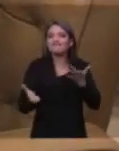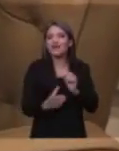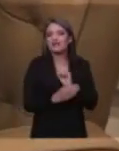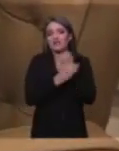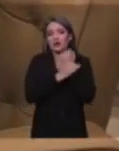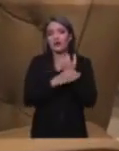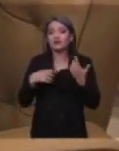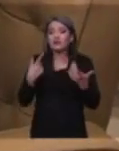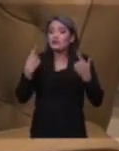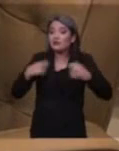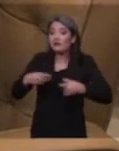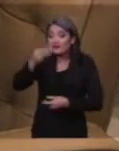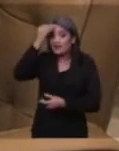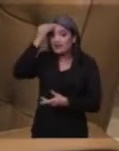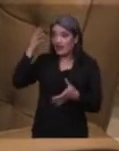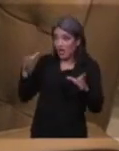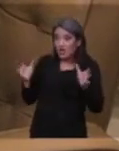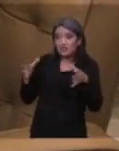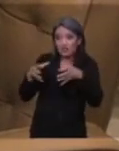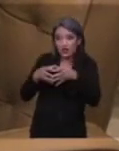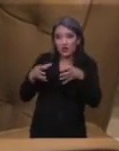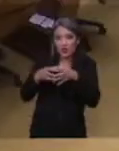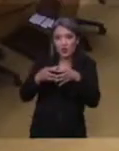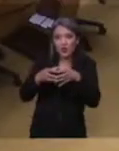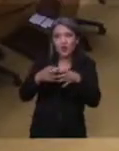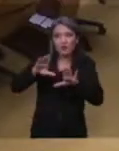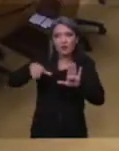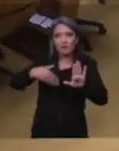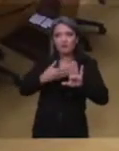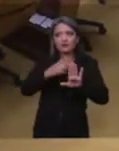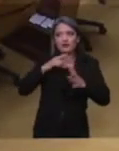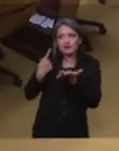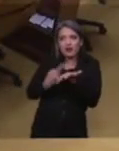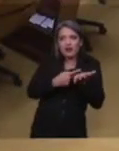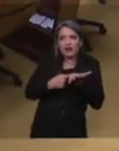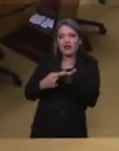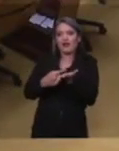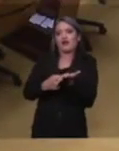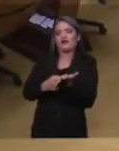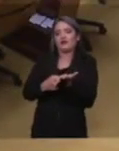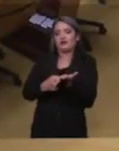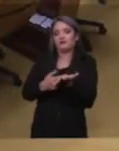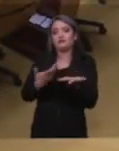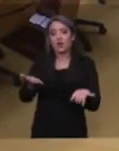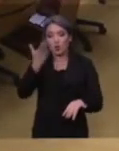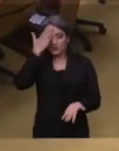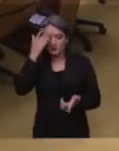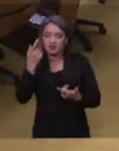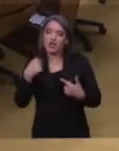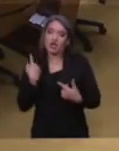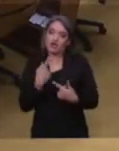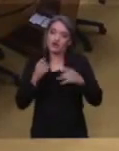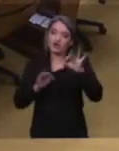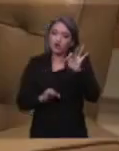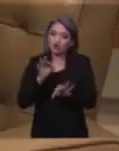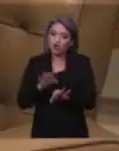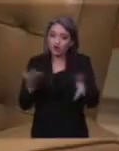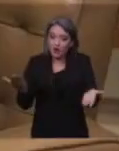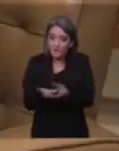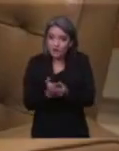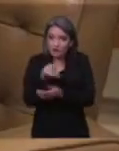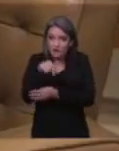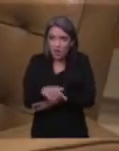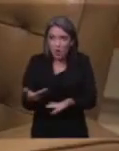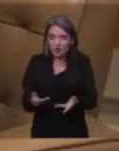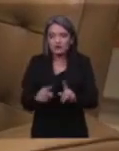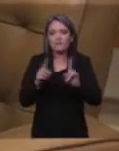entender. Esse grupo estava conectado no comando. Veja, é claro que temos que isolar, porque temos que julgar os casos que estão postos. Mas